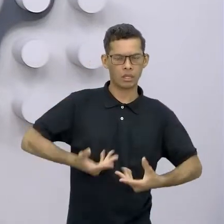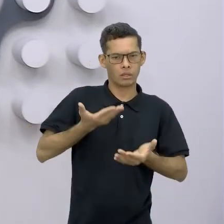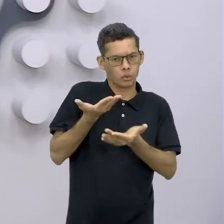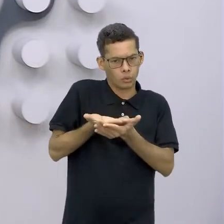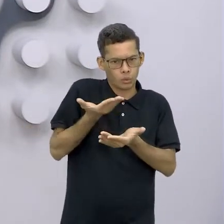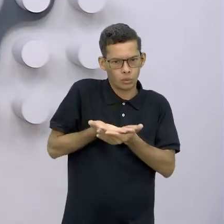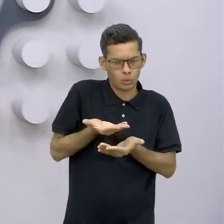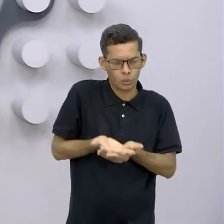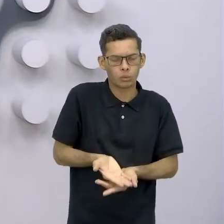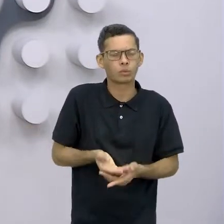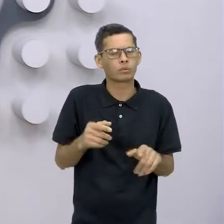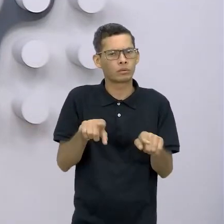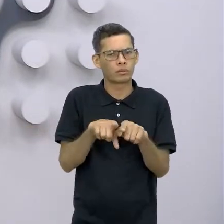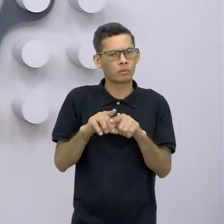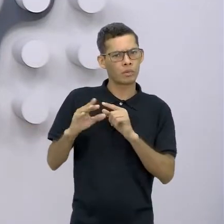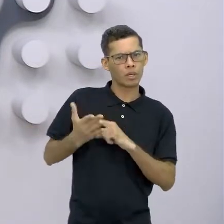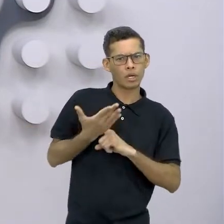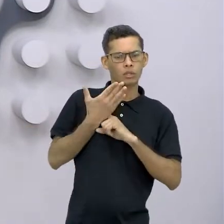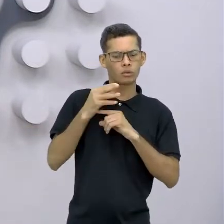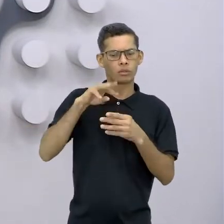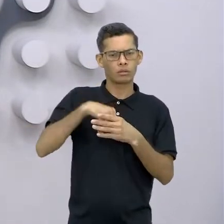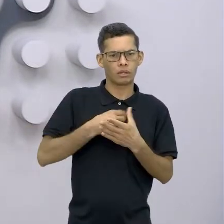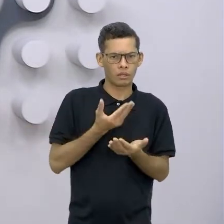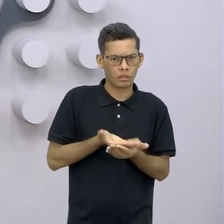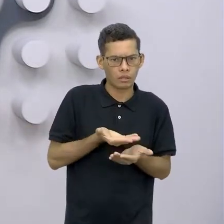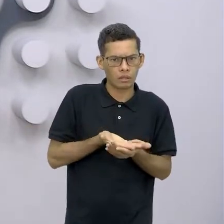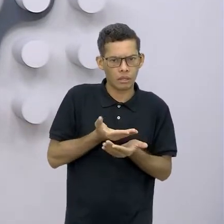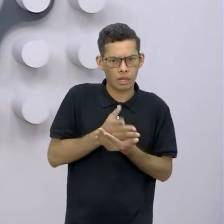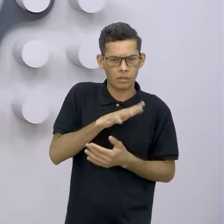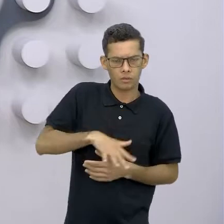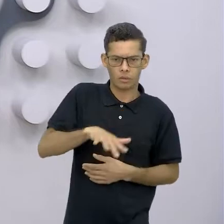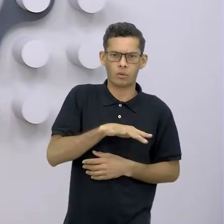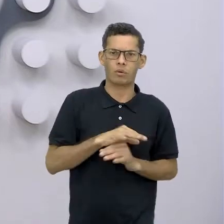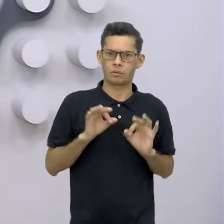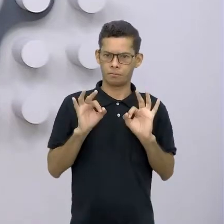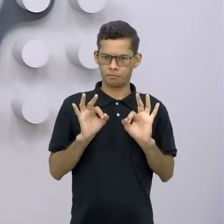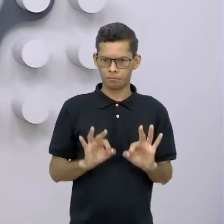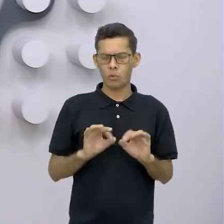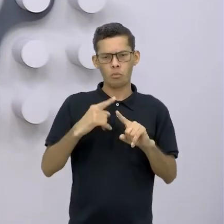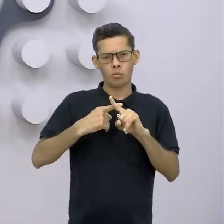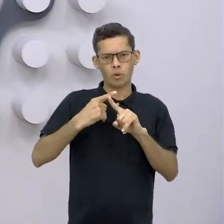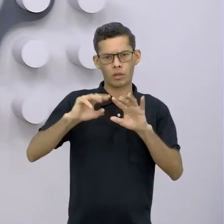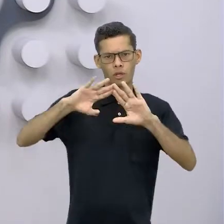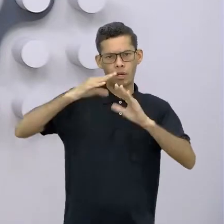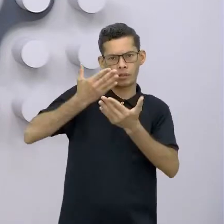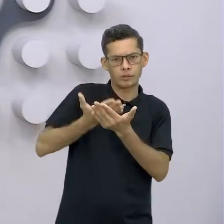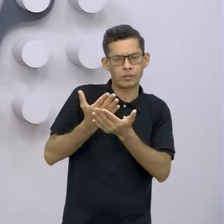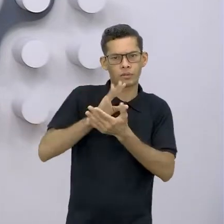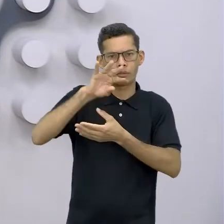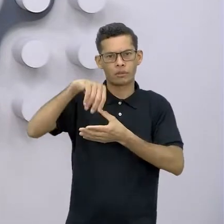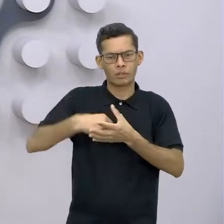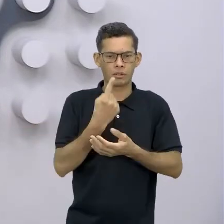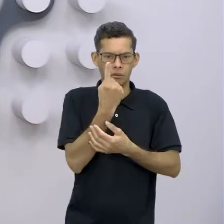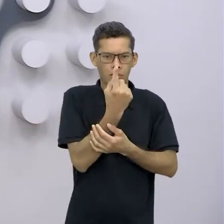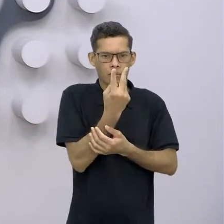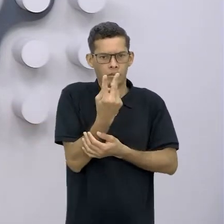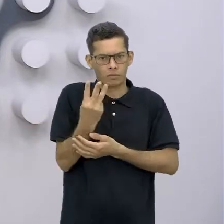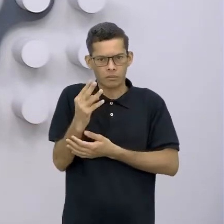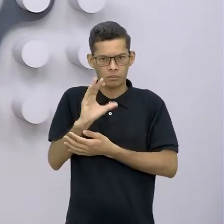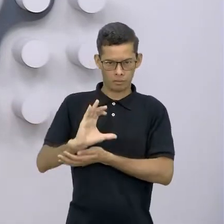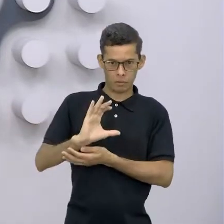auxiliam a gente também no âmbito escolar, né? Sabendo então que a escola, o ensino médio, não é